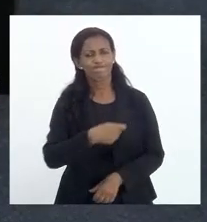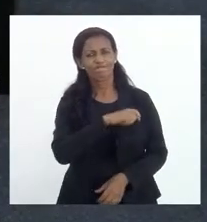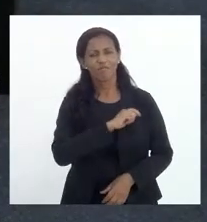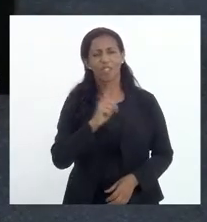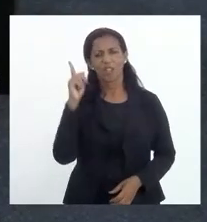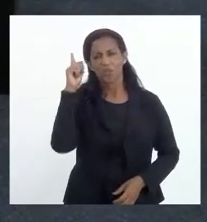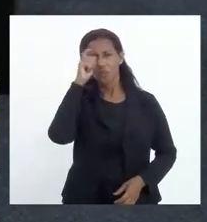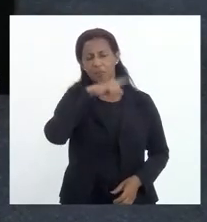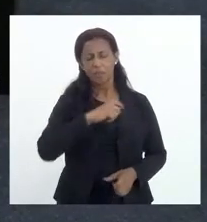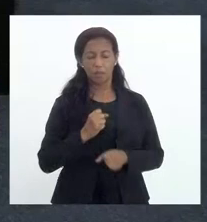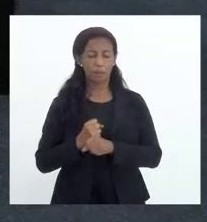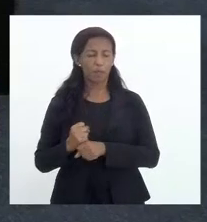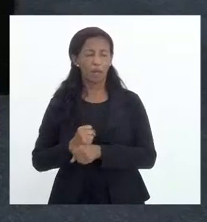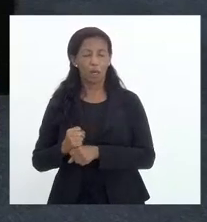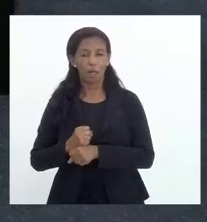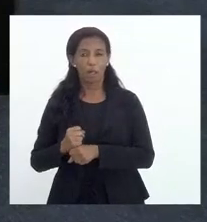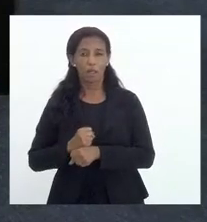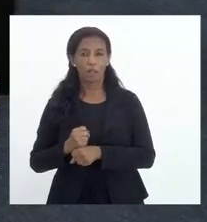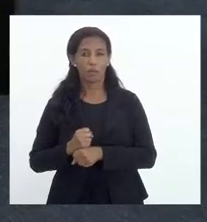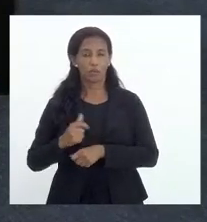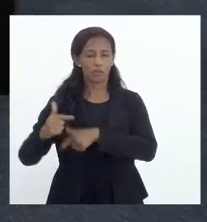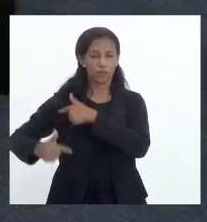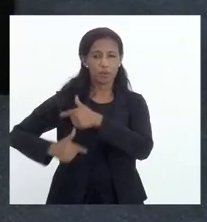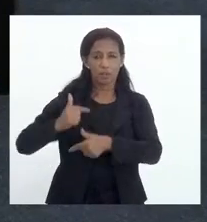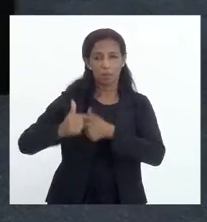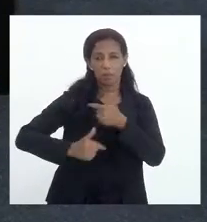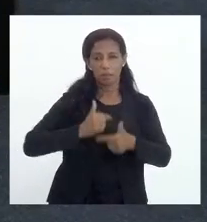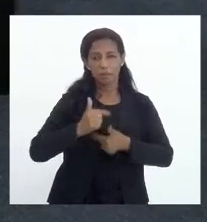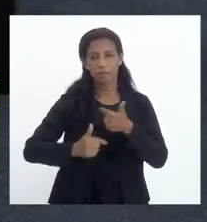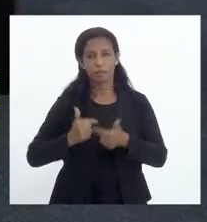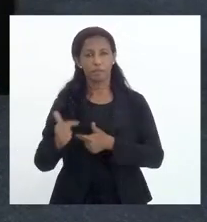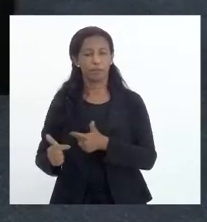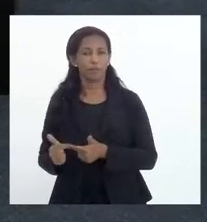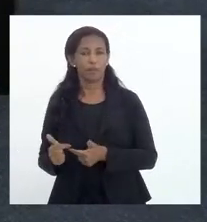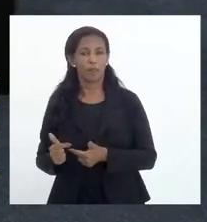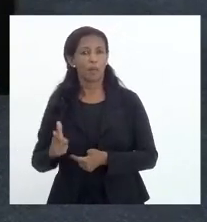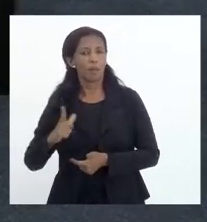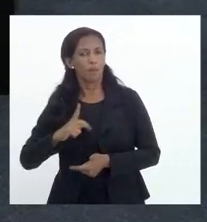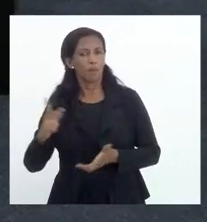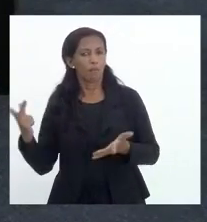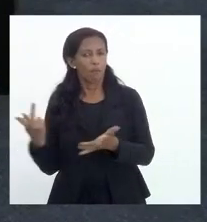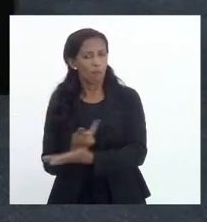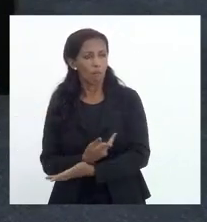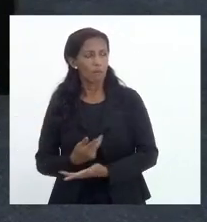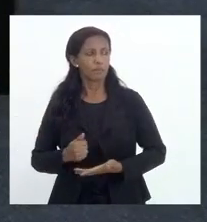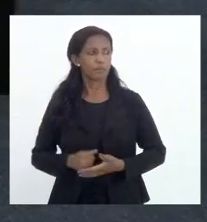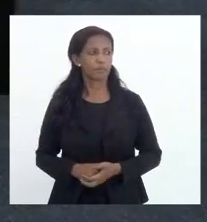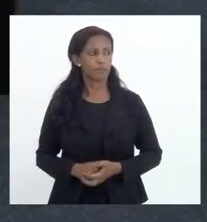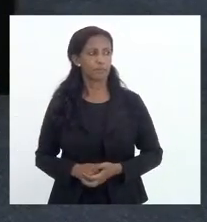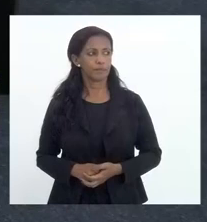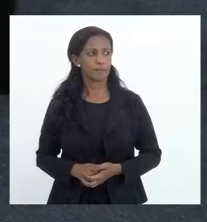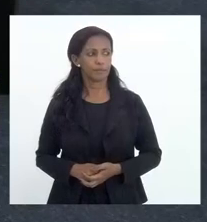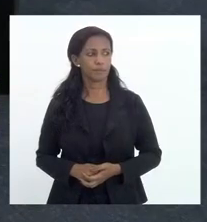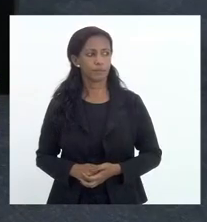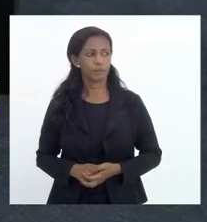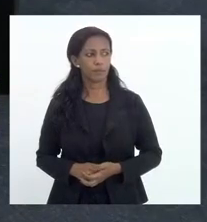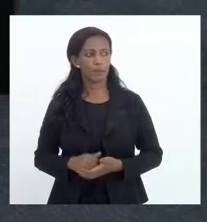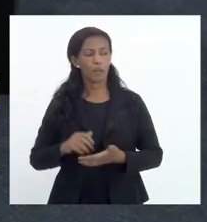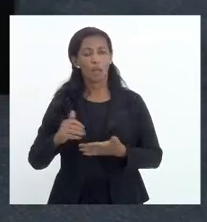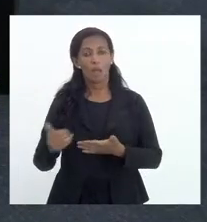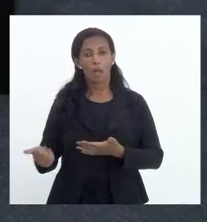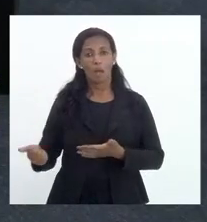há anos que nós viemos lutando para que seja feito a